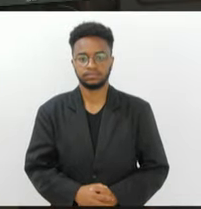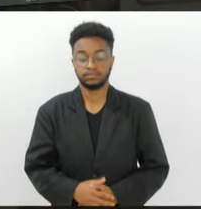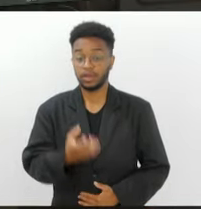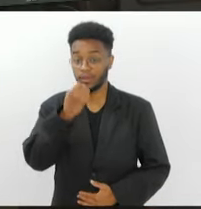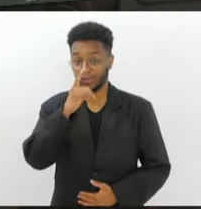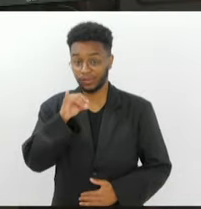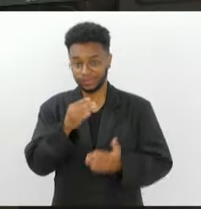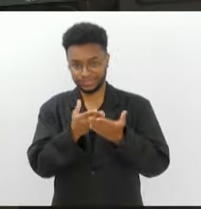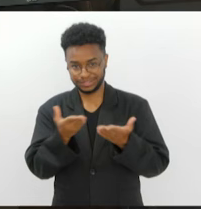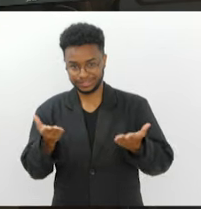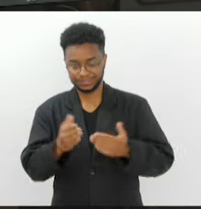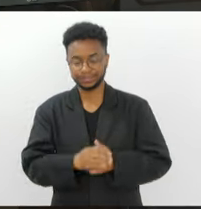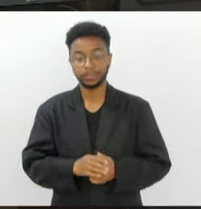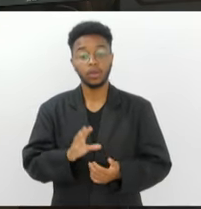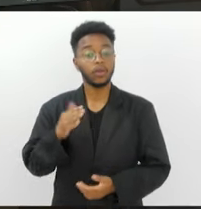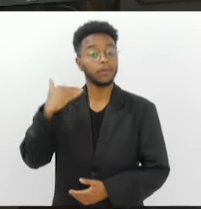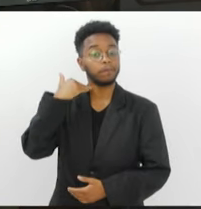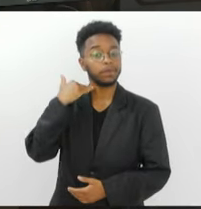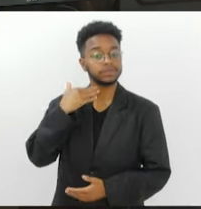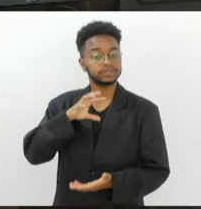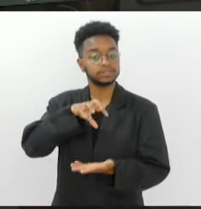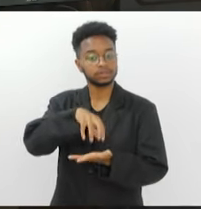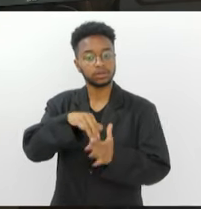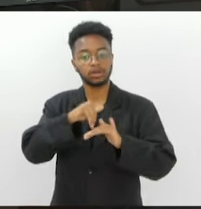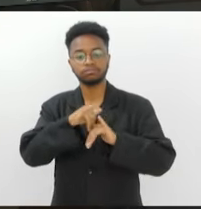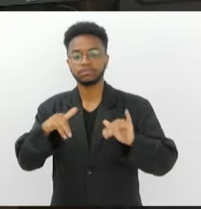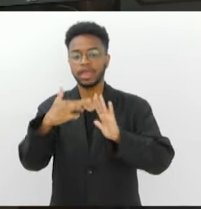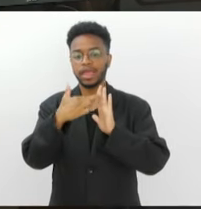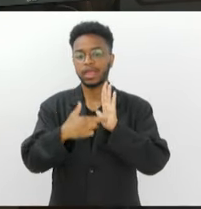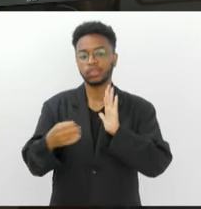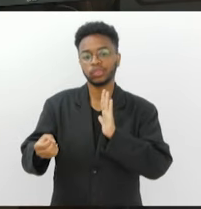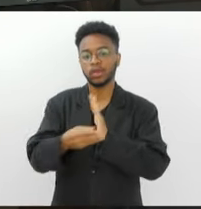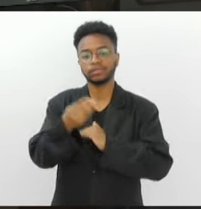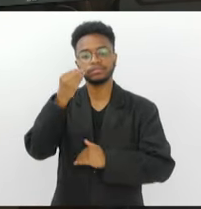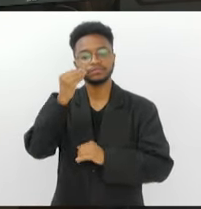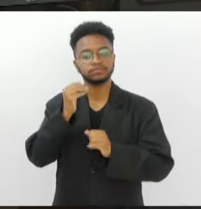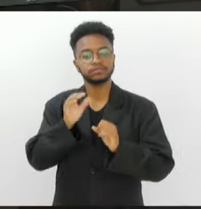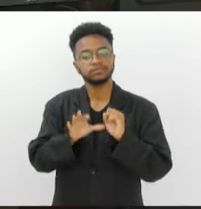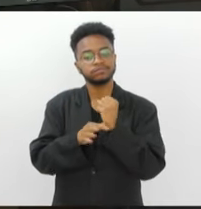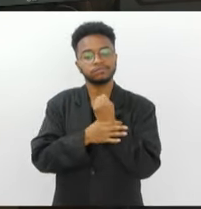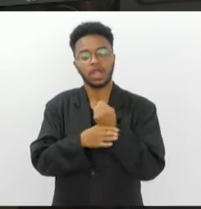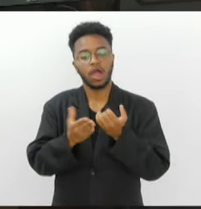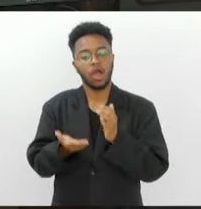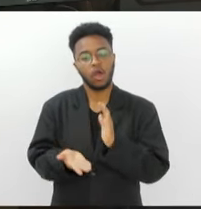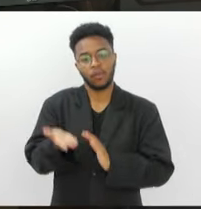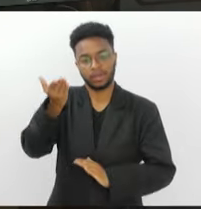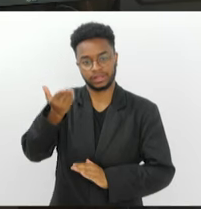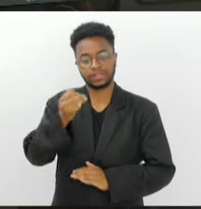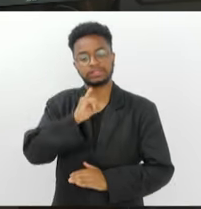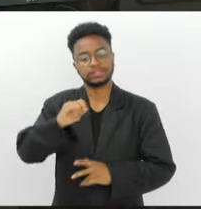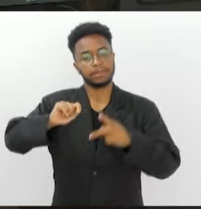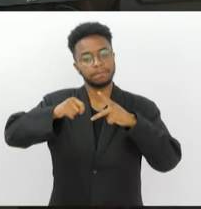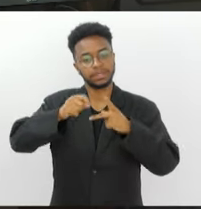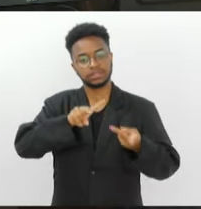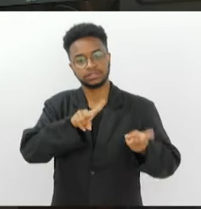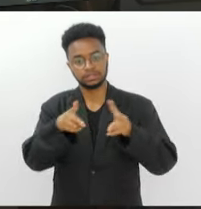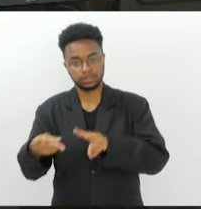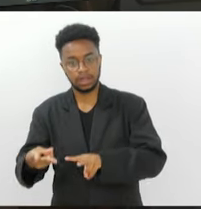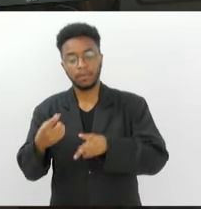Bom dia. O Banco Central anunciou novas regras para aumentar a segurança nas transferências com Pix, que